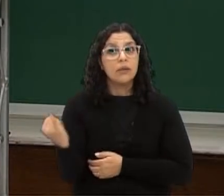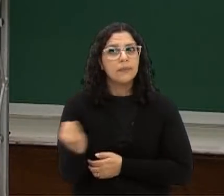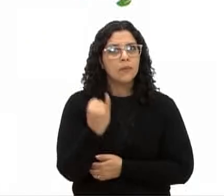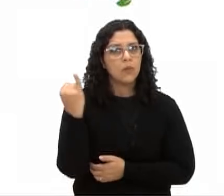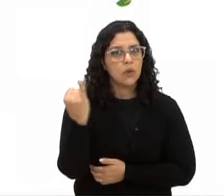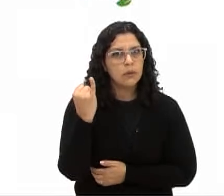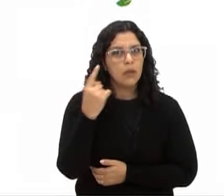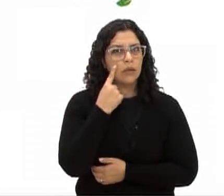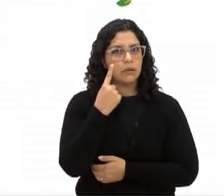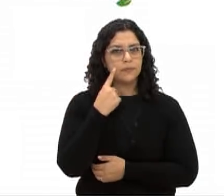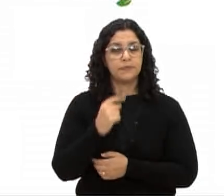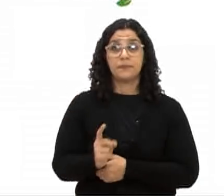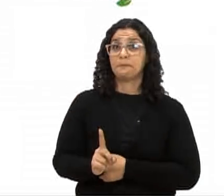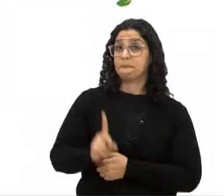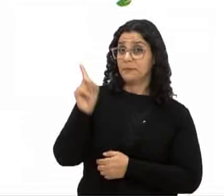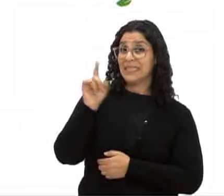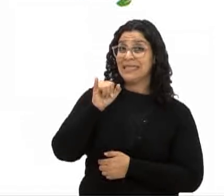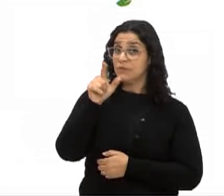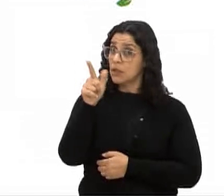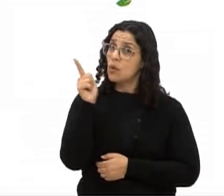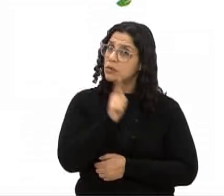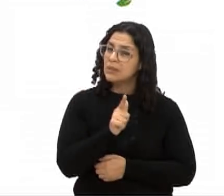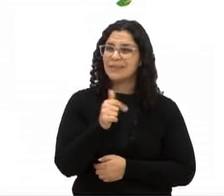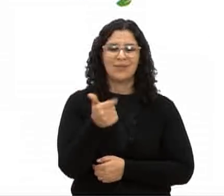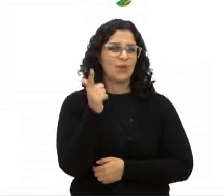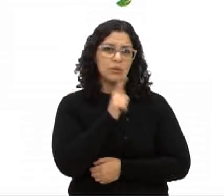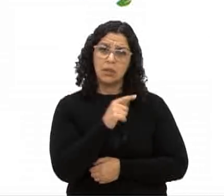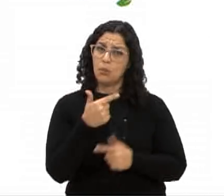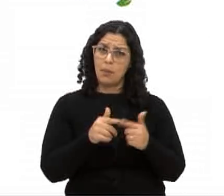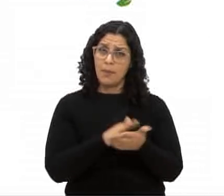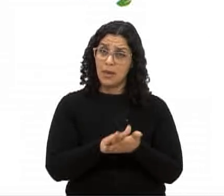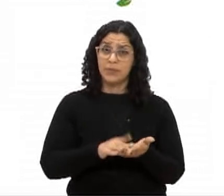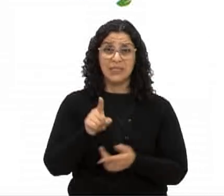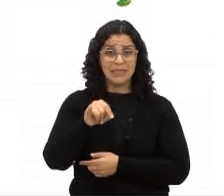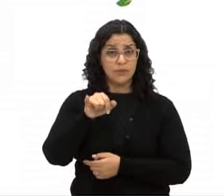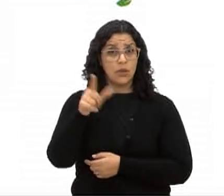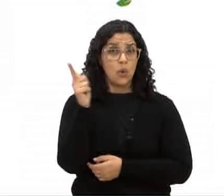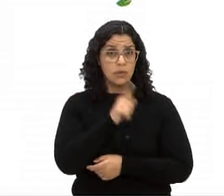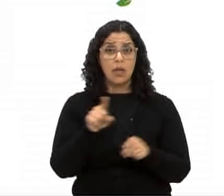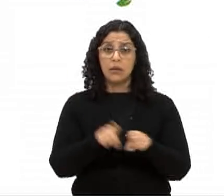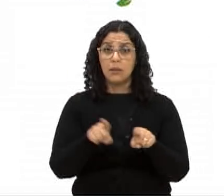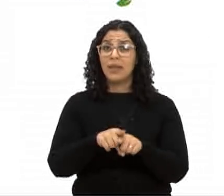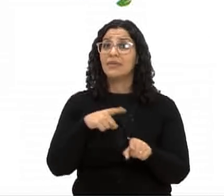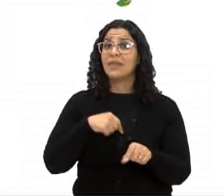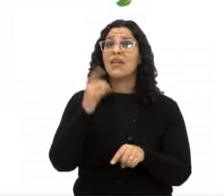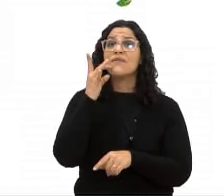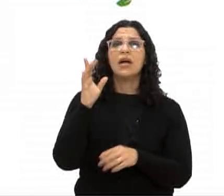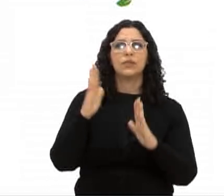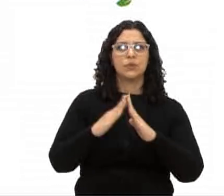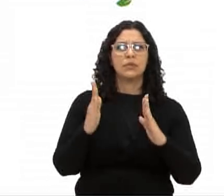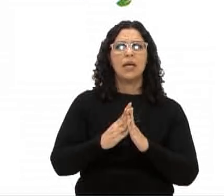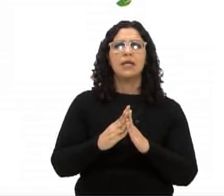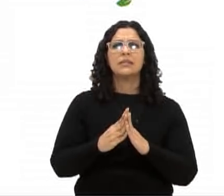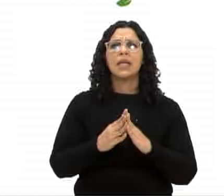importante. Se você conseguir, não tem problema se você não conseguir, mas se você conseguir, ou se você tiver fácil por aí,